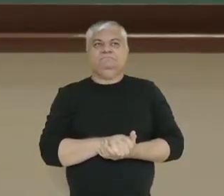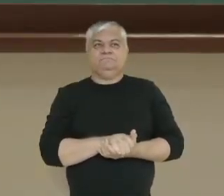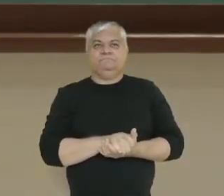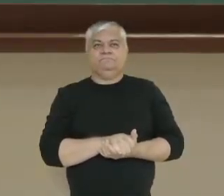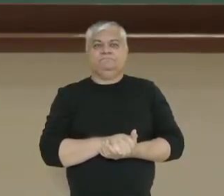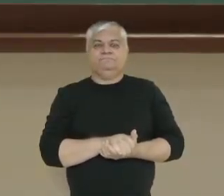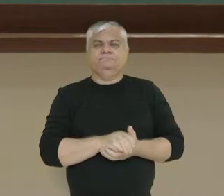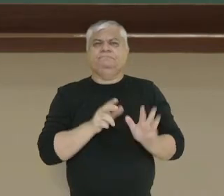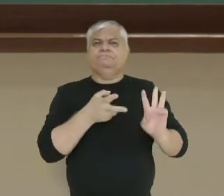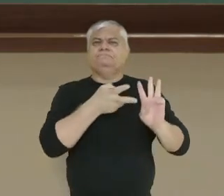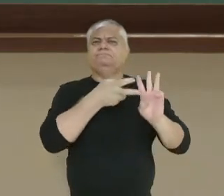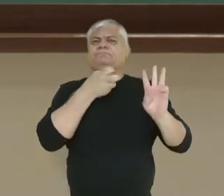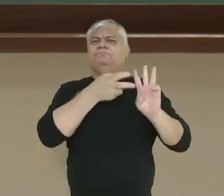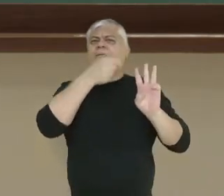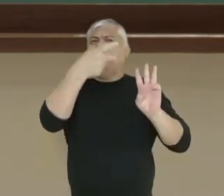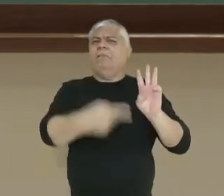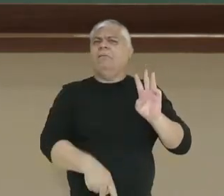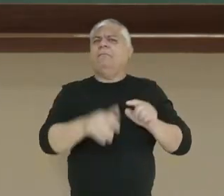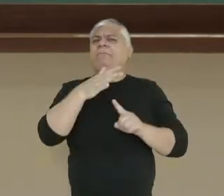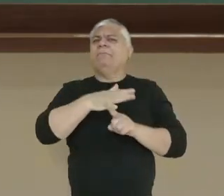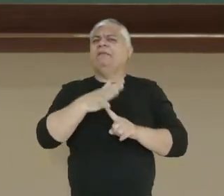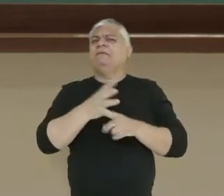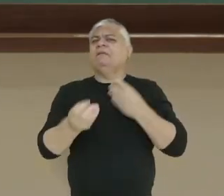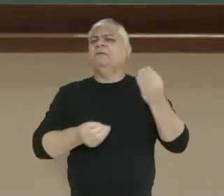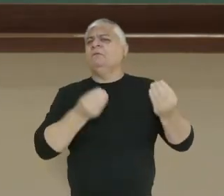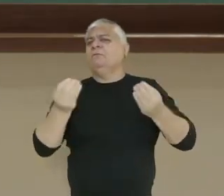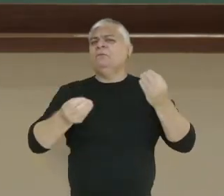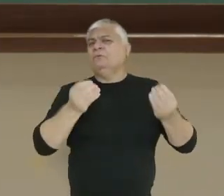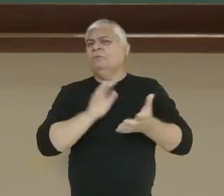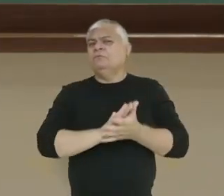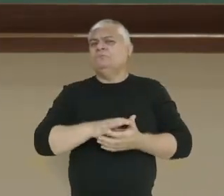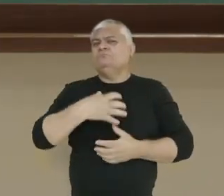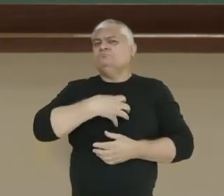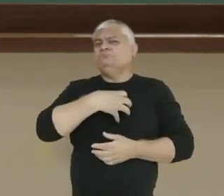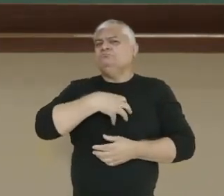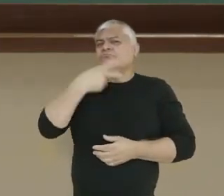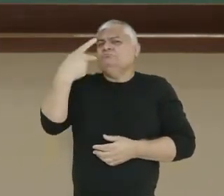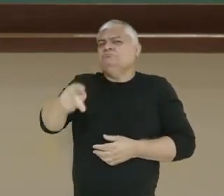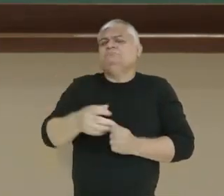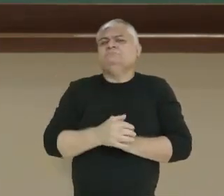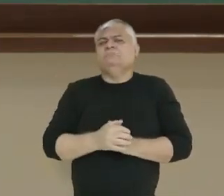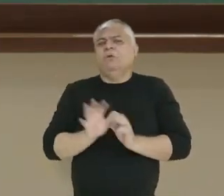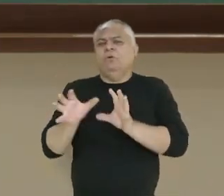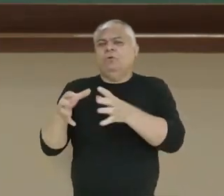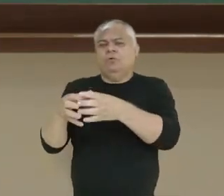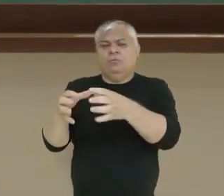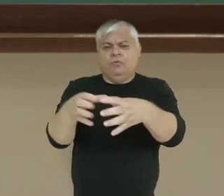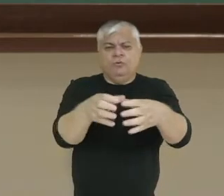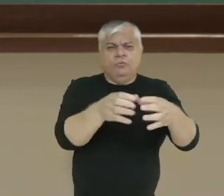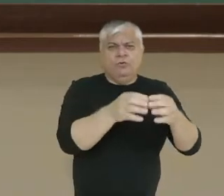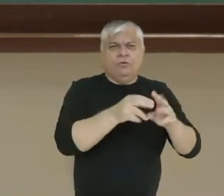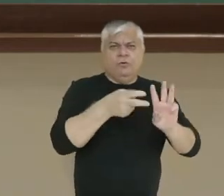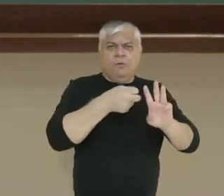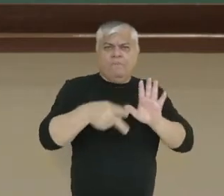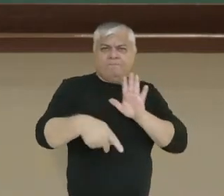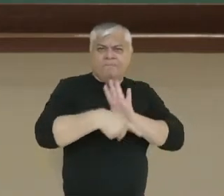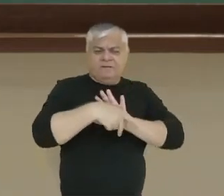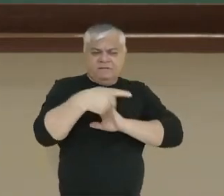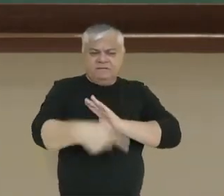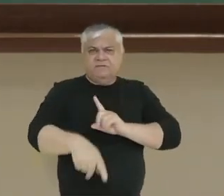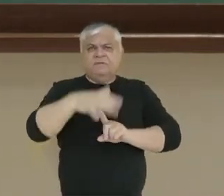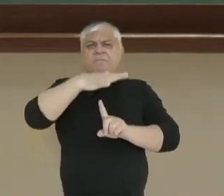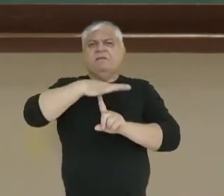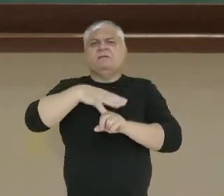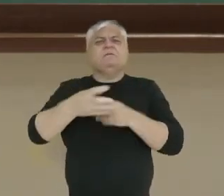E os povos indígenas no Paraná? Como é que se configuraram? Quem são os grupos que fazem parte dos povos indígenas